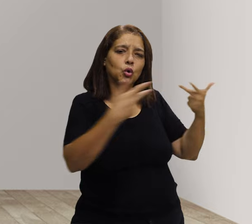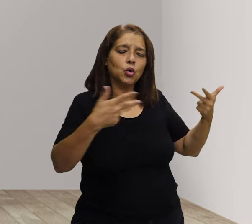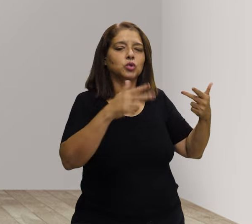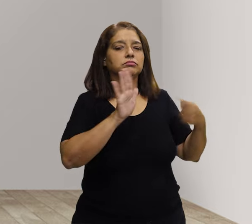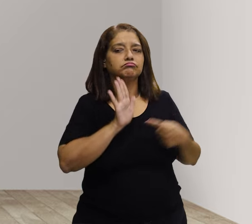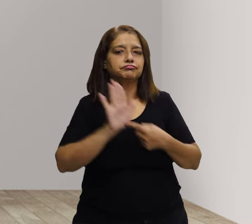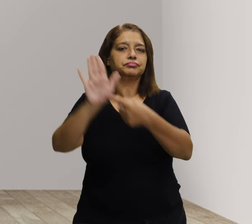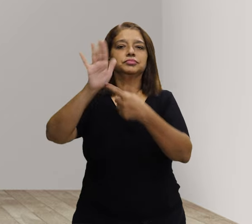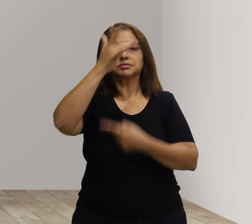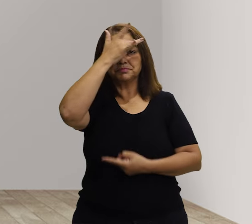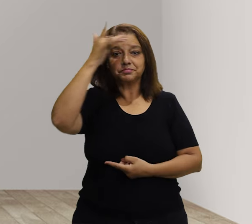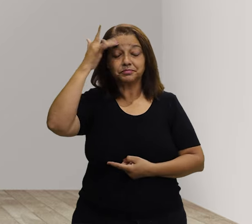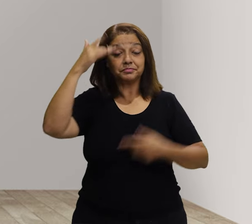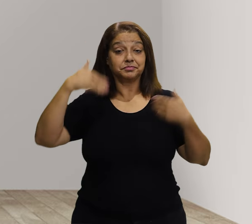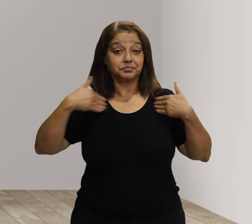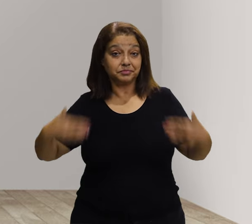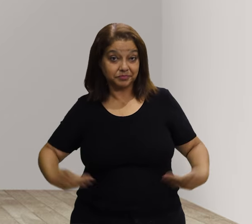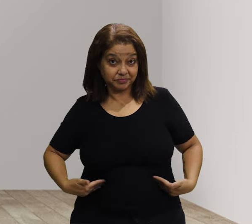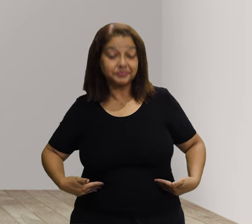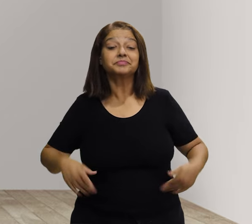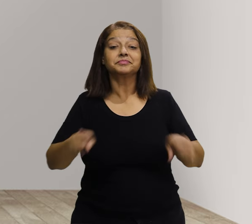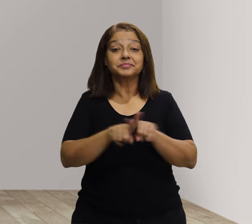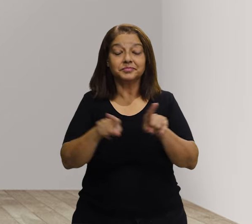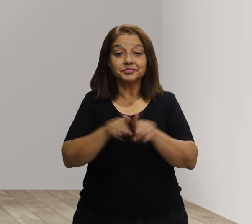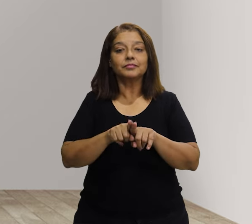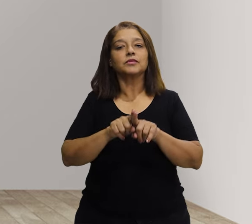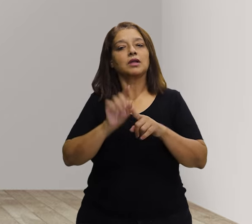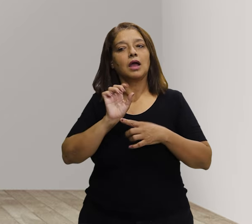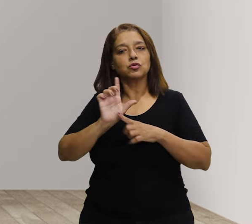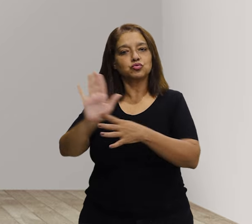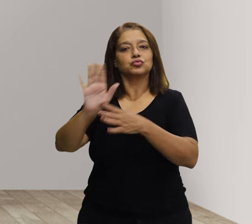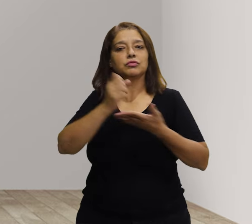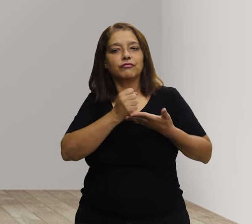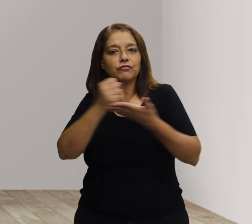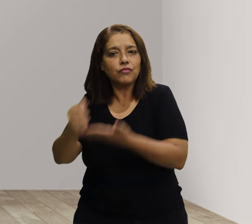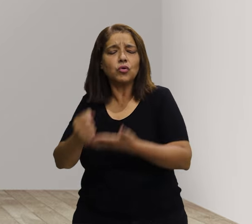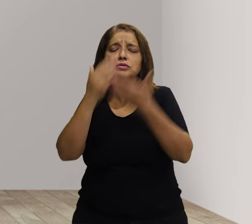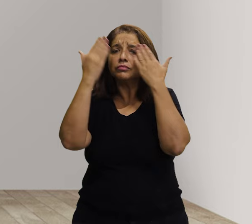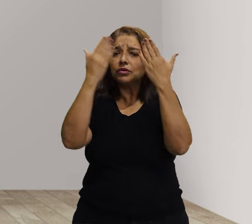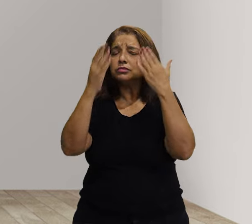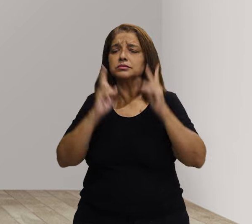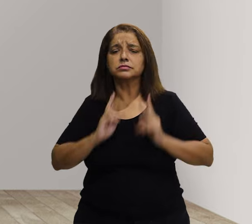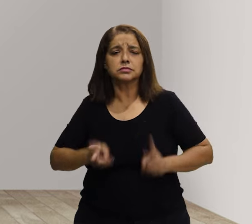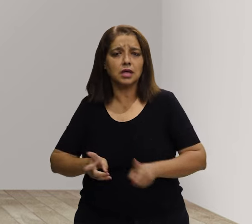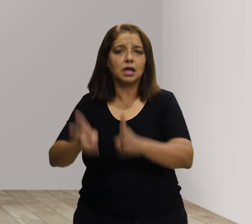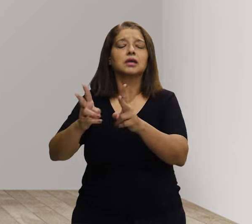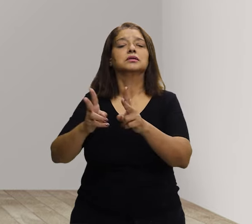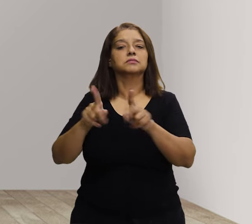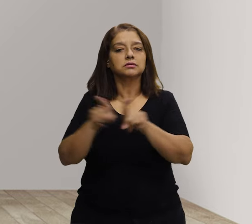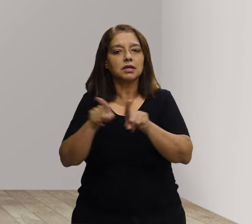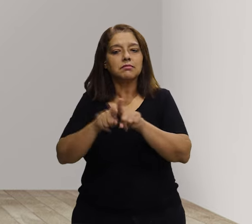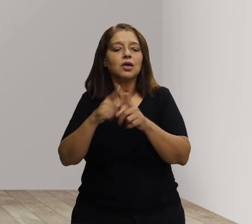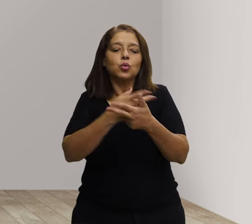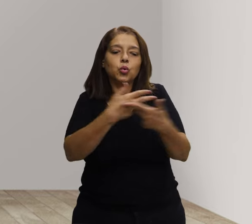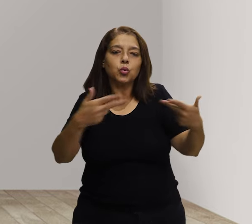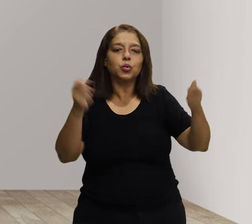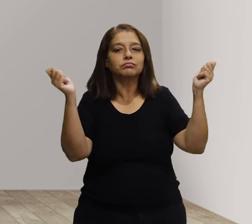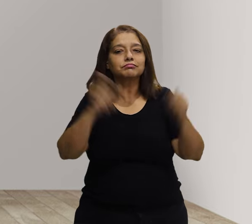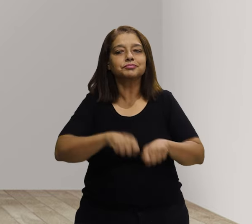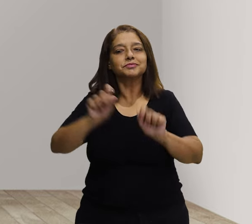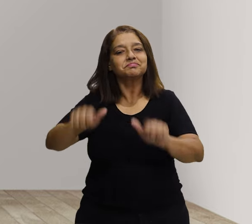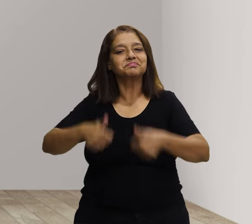física dos profissionais, oferecendo apoio psicológico constante e atividades que promovam seu